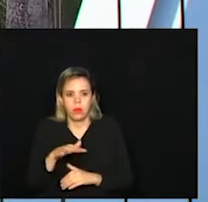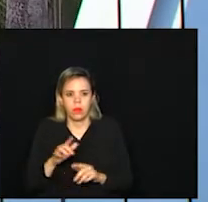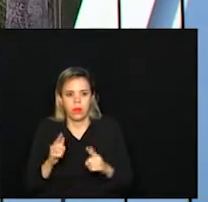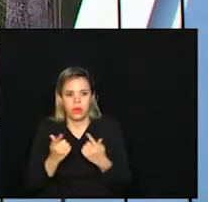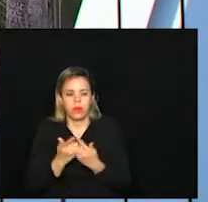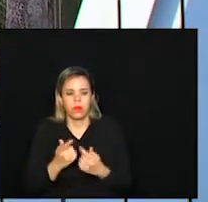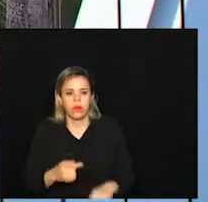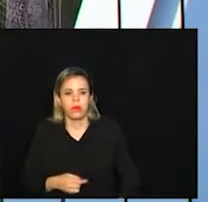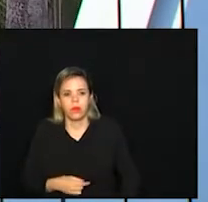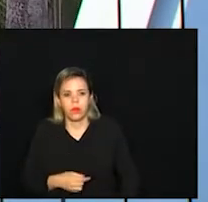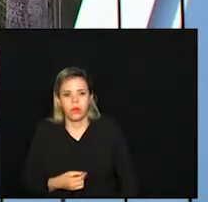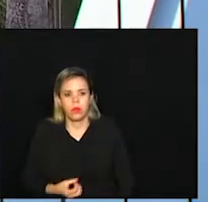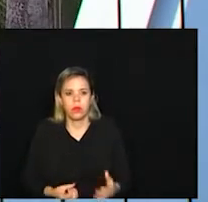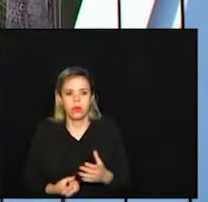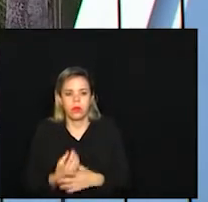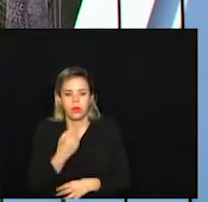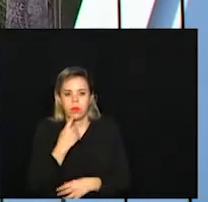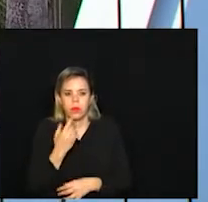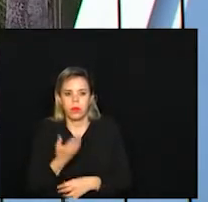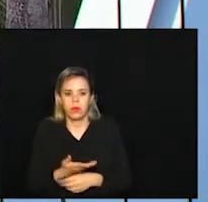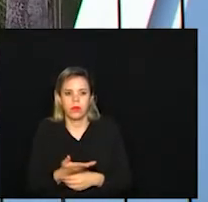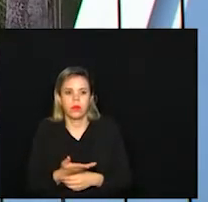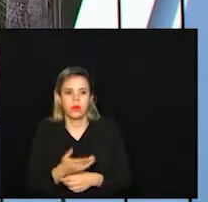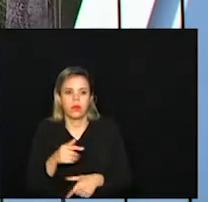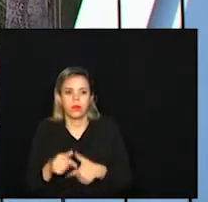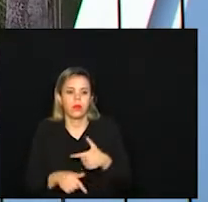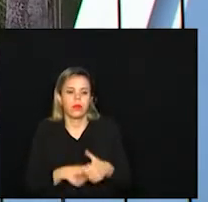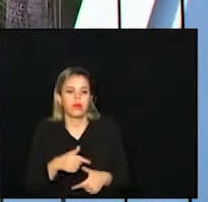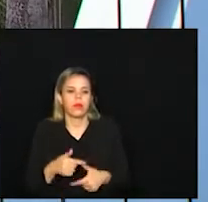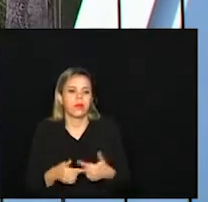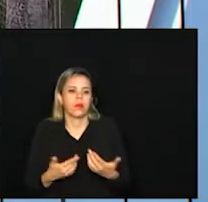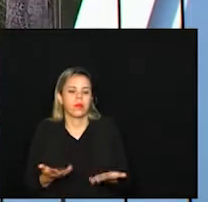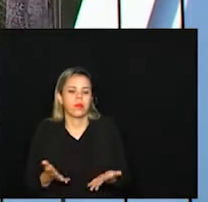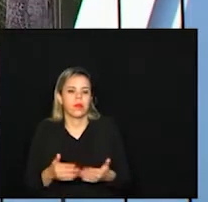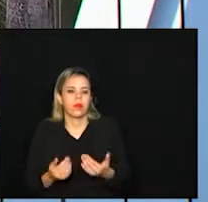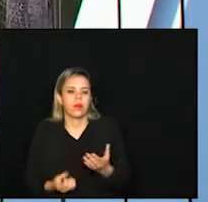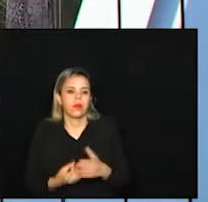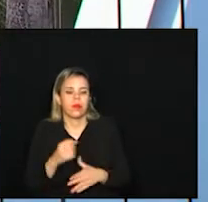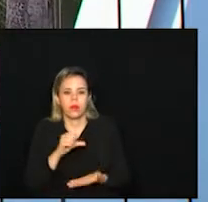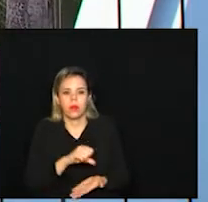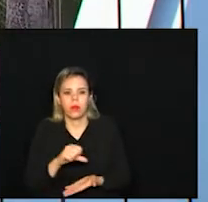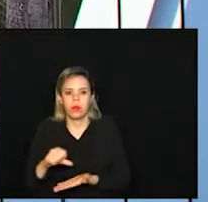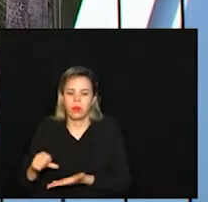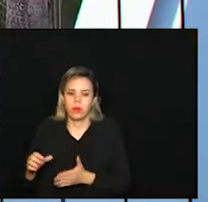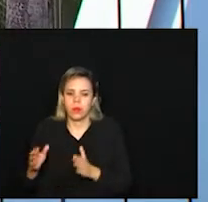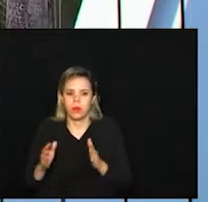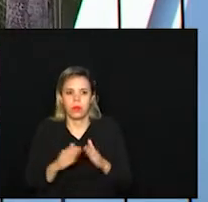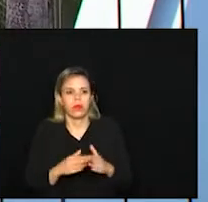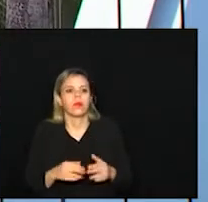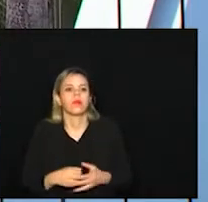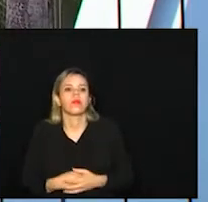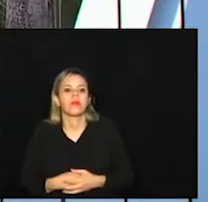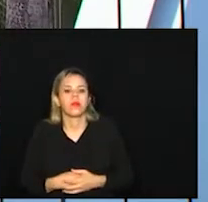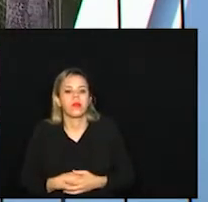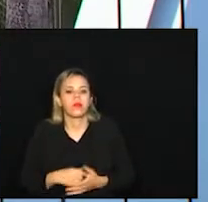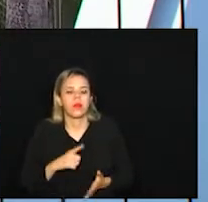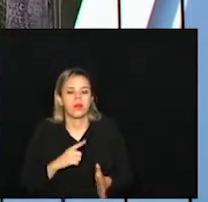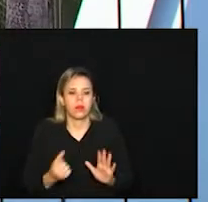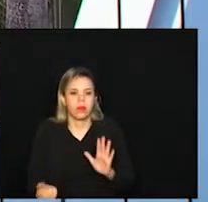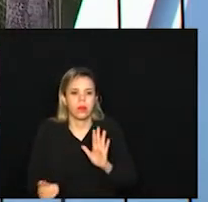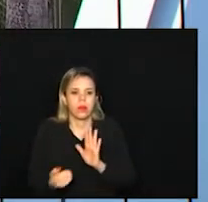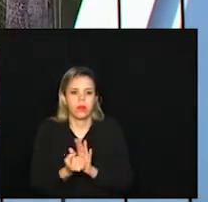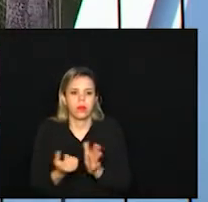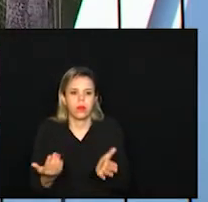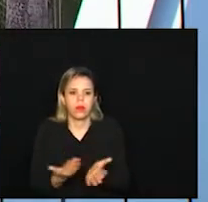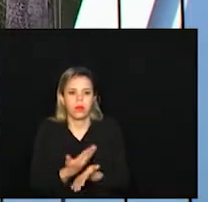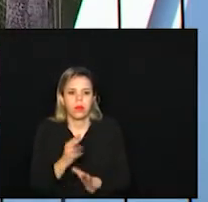grupos que vieram para Campinas para trabalhar e buscar aquelas regiões para moradia a um registro